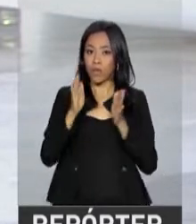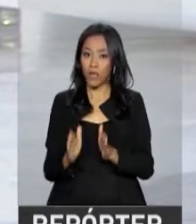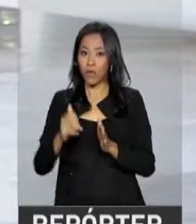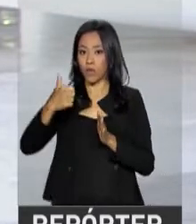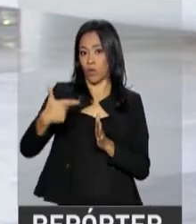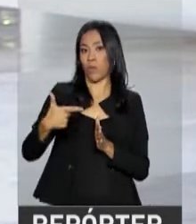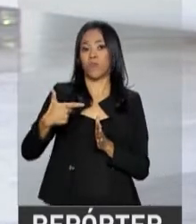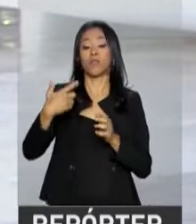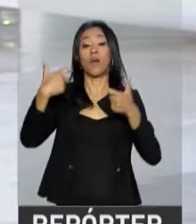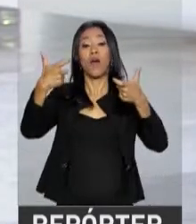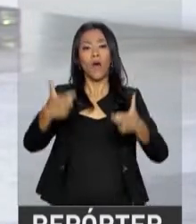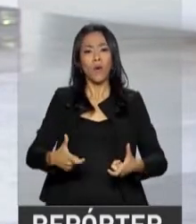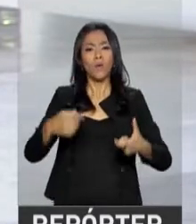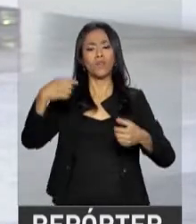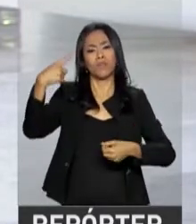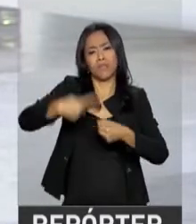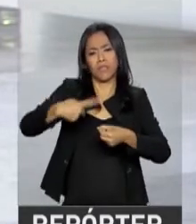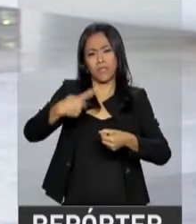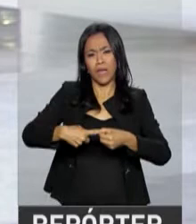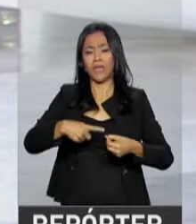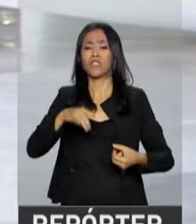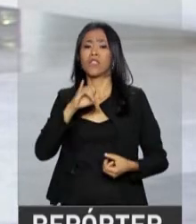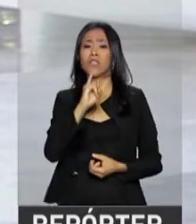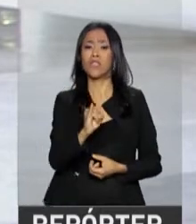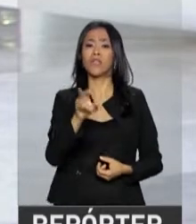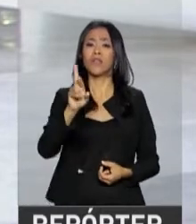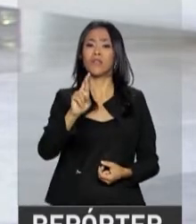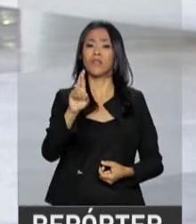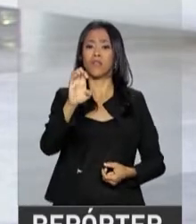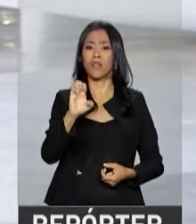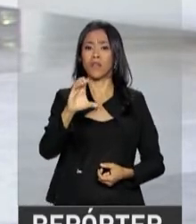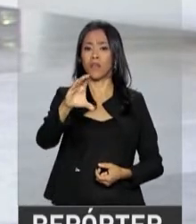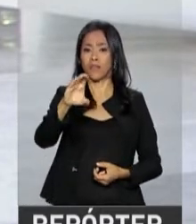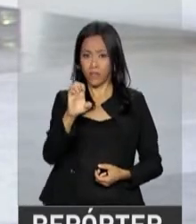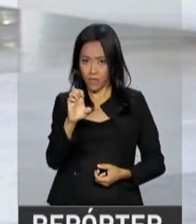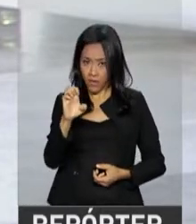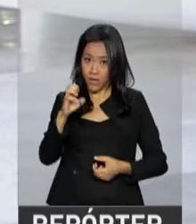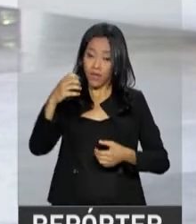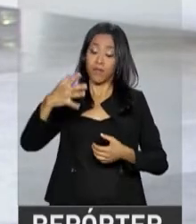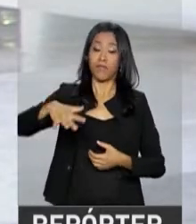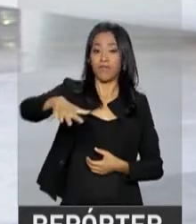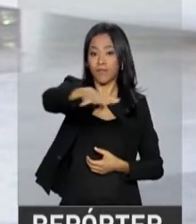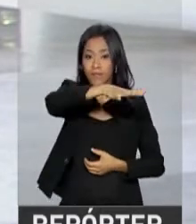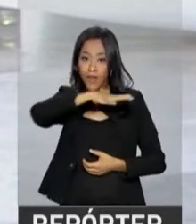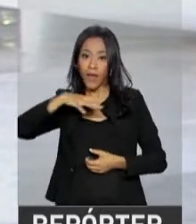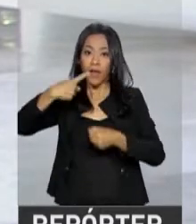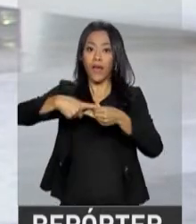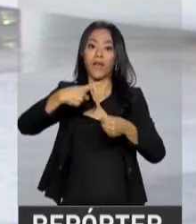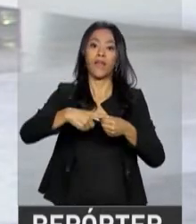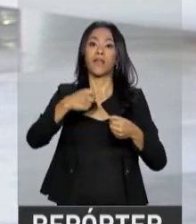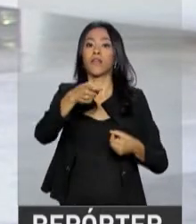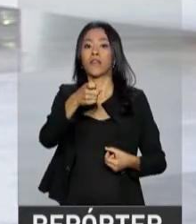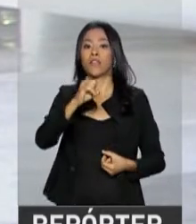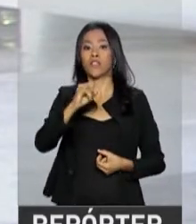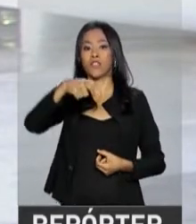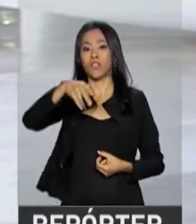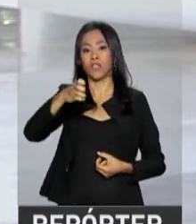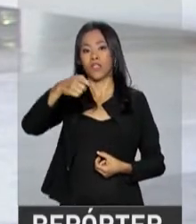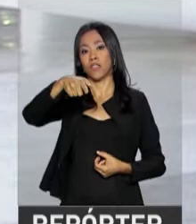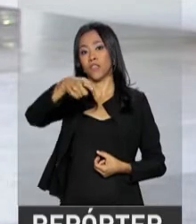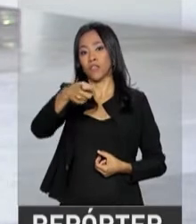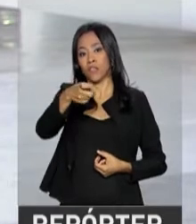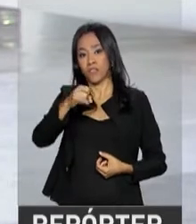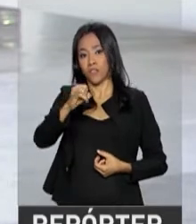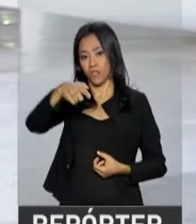do baixio de Irecê em Xique-Xique, na Bahia. A expectativa é que essas duas etapas possam gerar cerca de 11